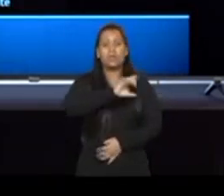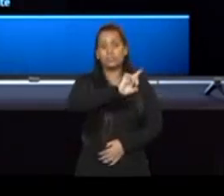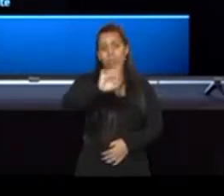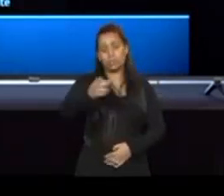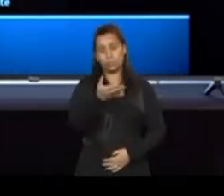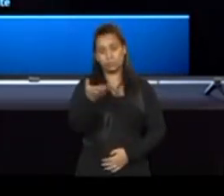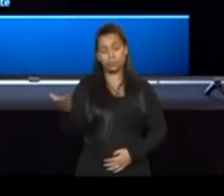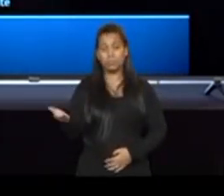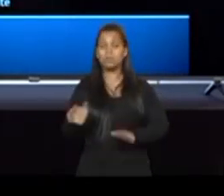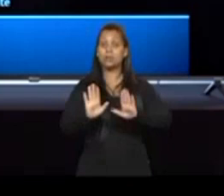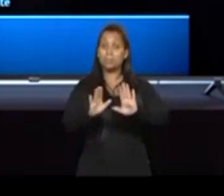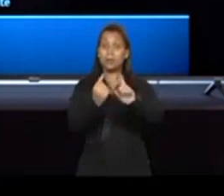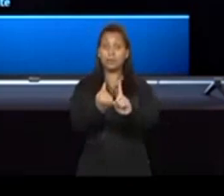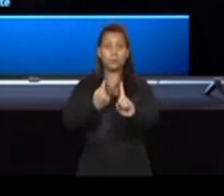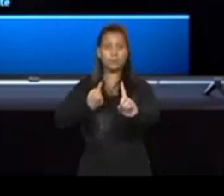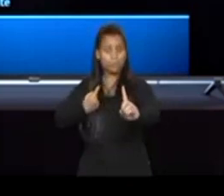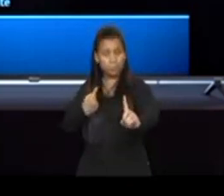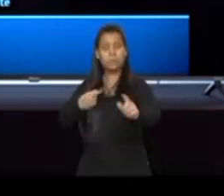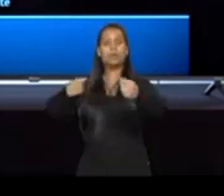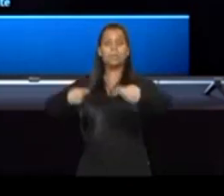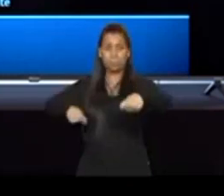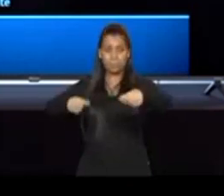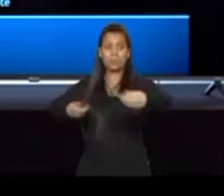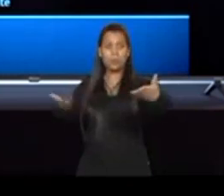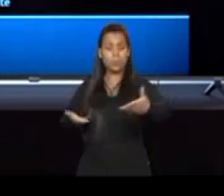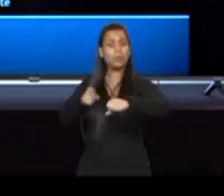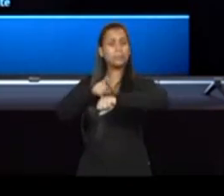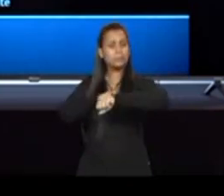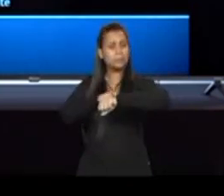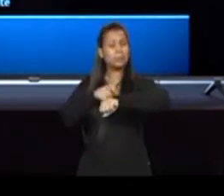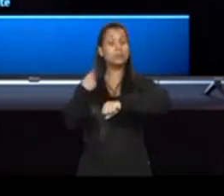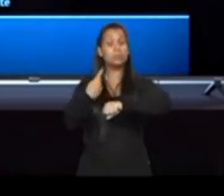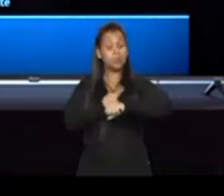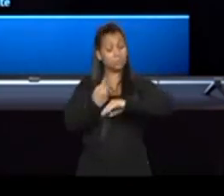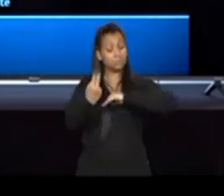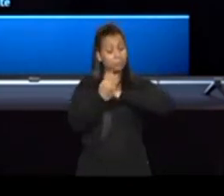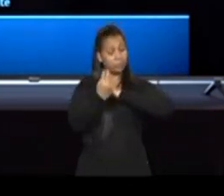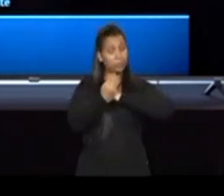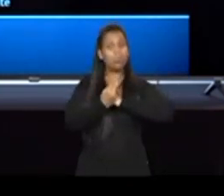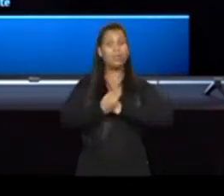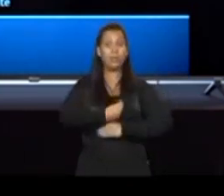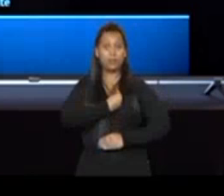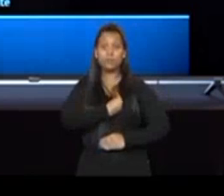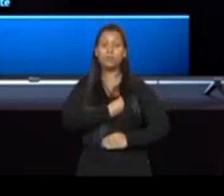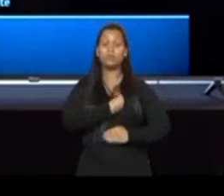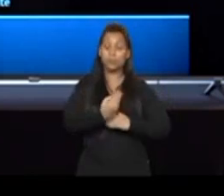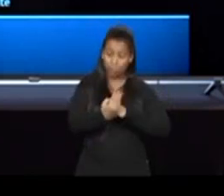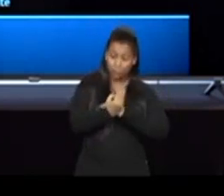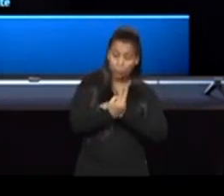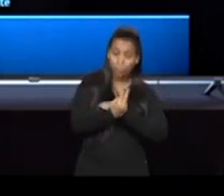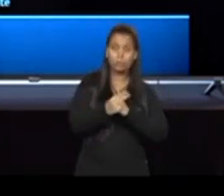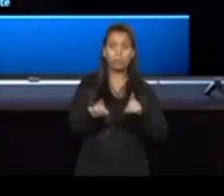um de vocês, mas que esse distanciamento é necessário nesse momento para a gente se preservar e se cuidar um pouco